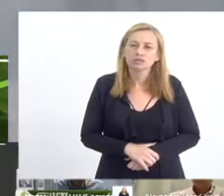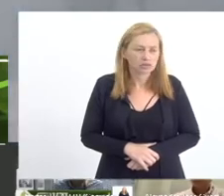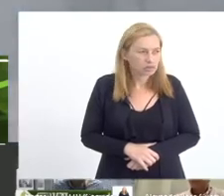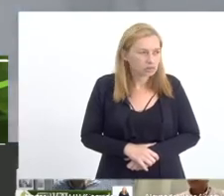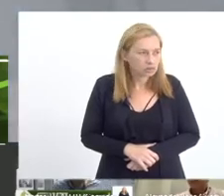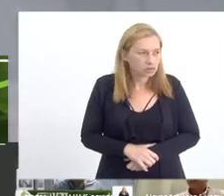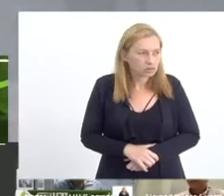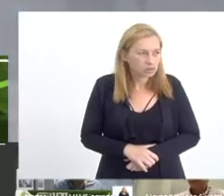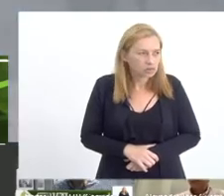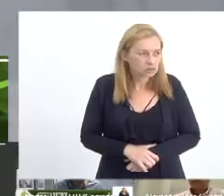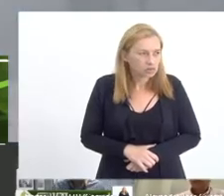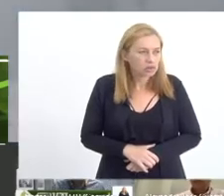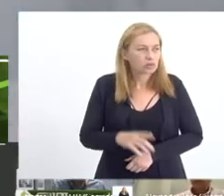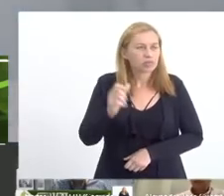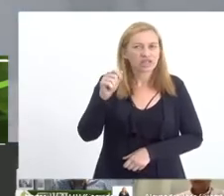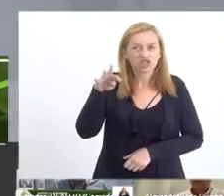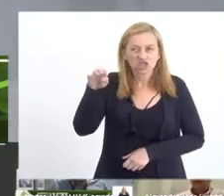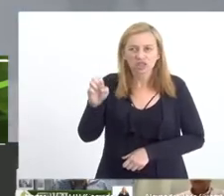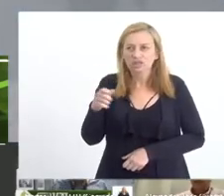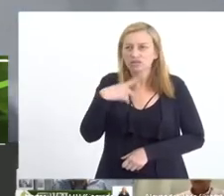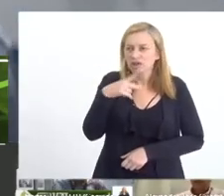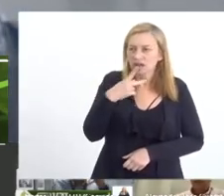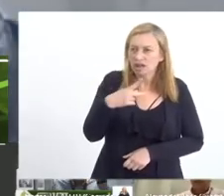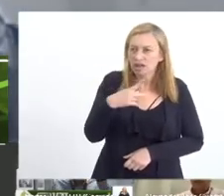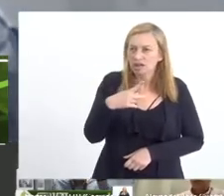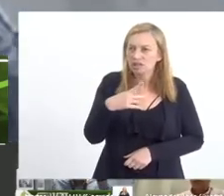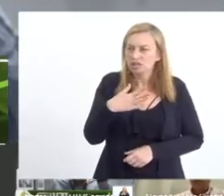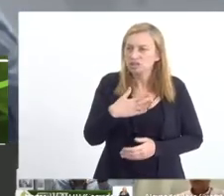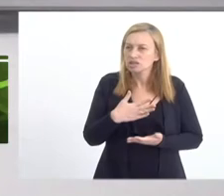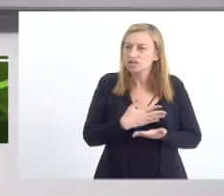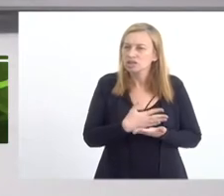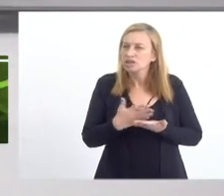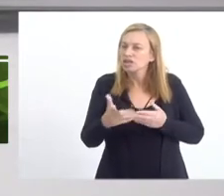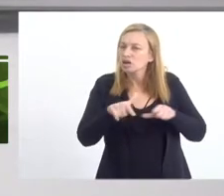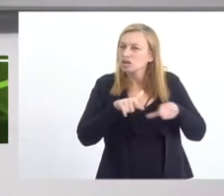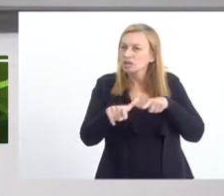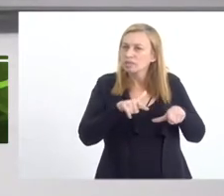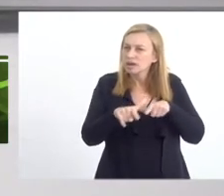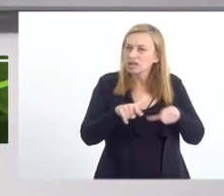O aeroporto, como o Alexandre falou, a gente está, desde o começo, a gente está trabalhando